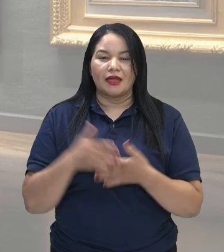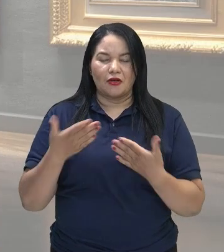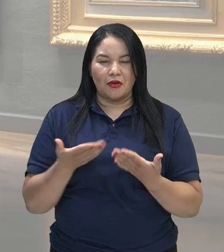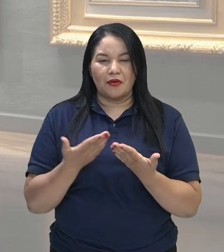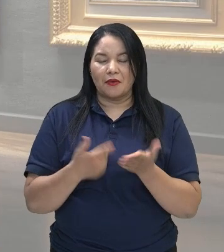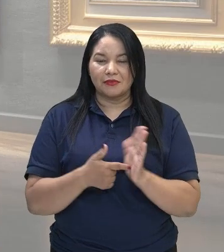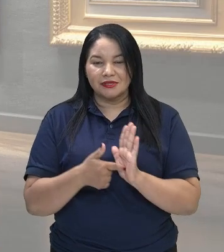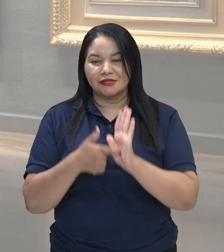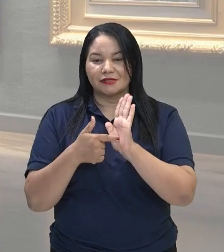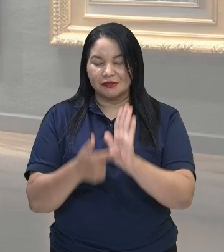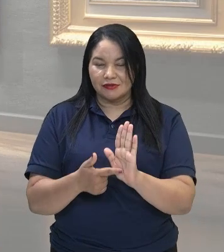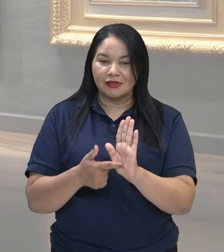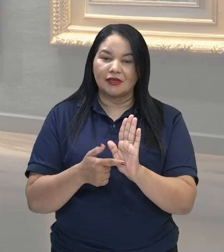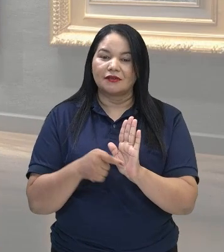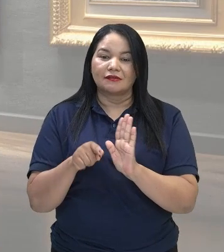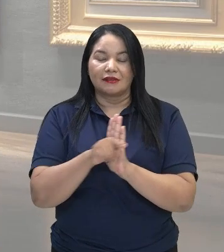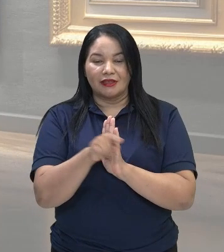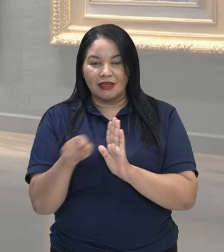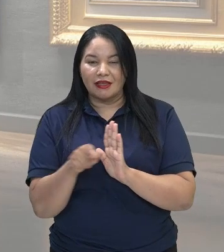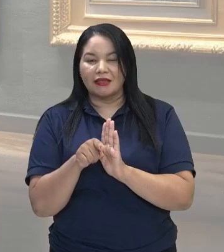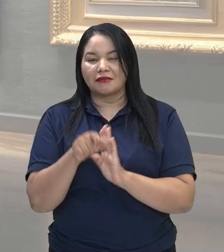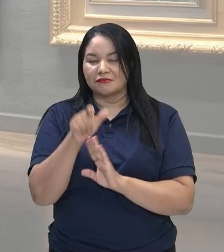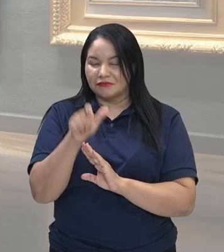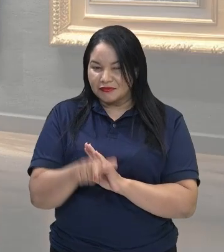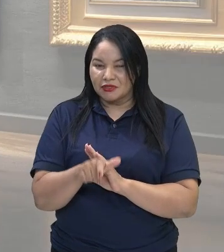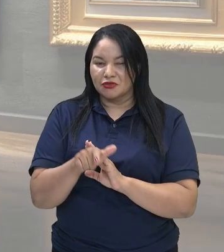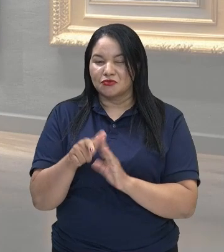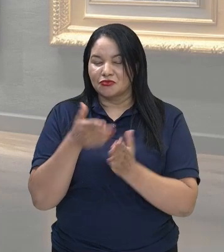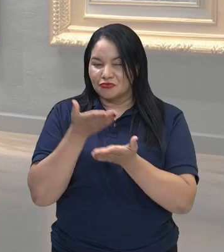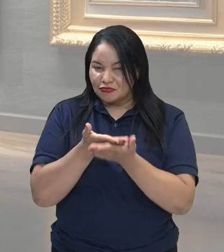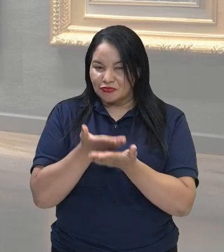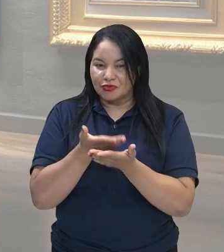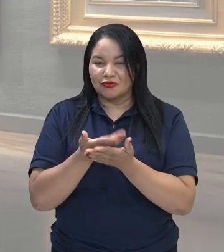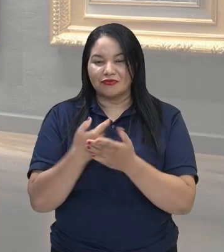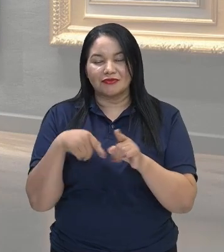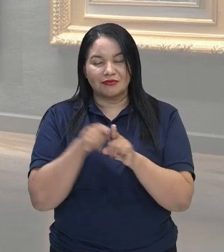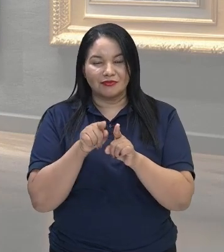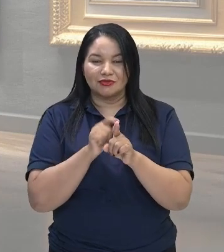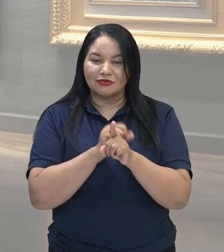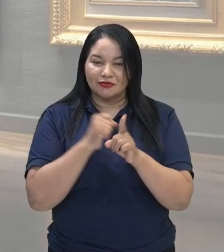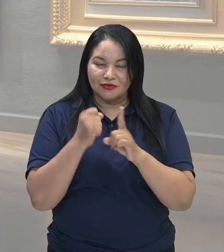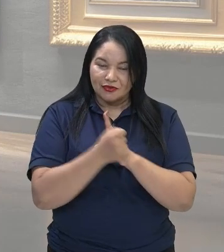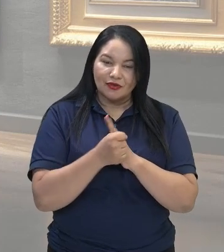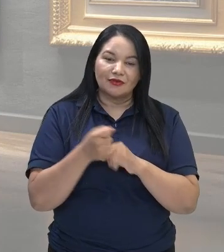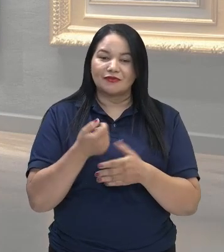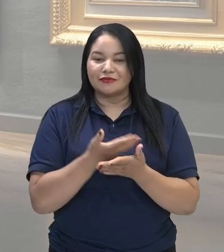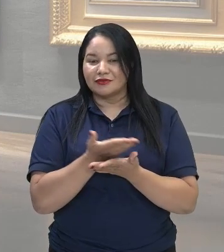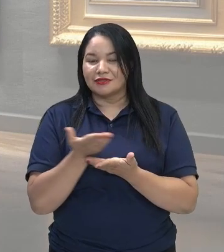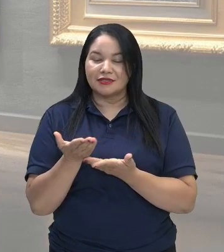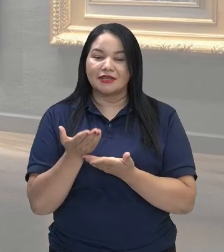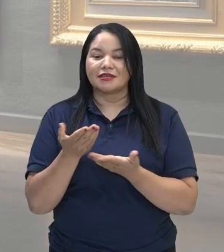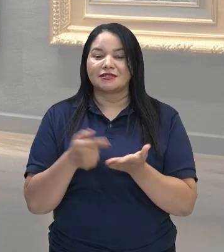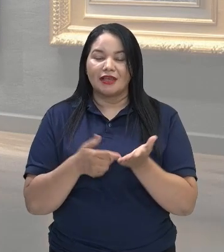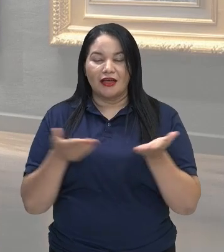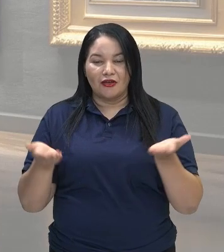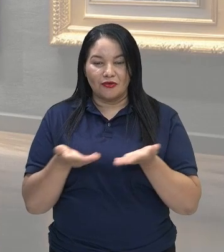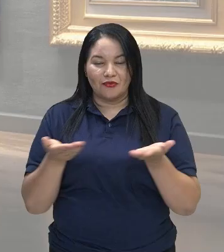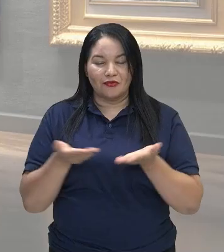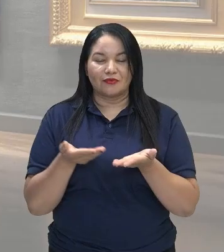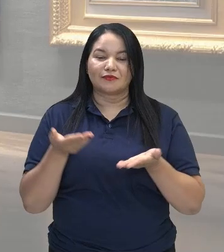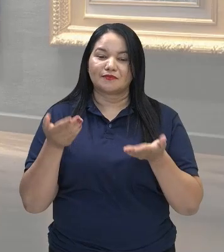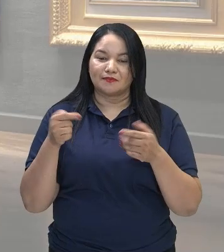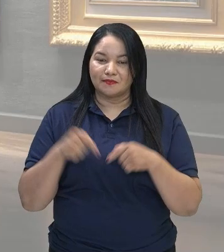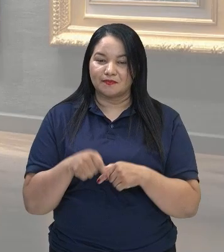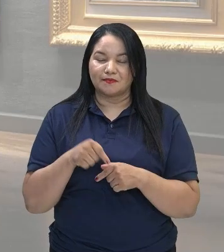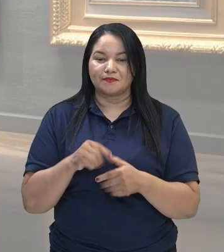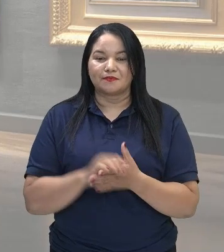apresentamos estes estudiosos, estes sociólogos, para vocês aqui em nossas aulas. Falamos